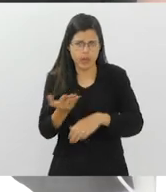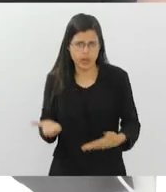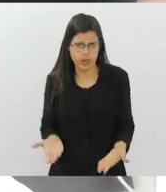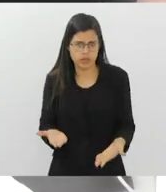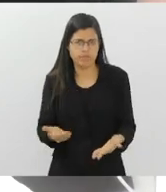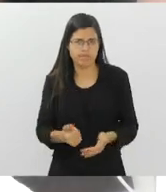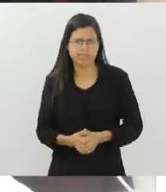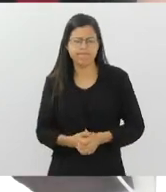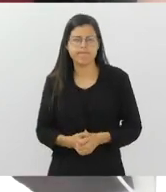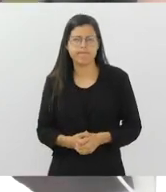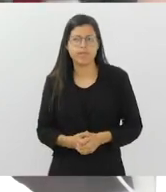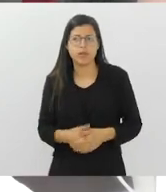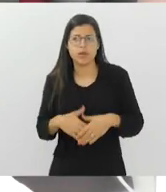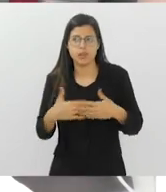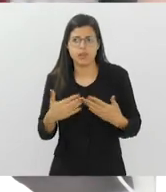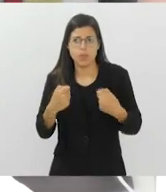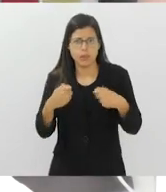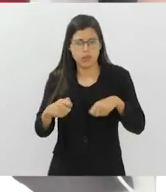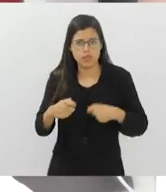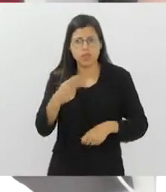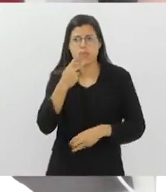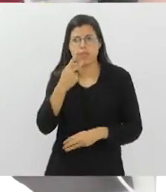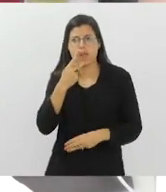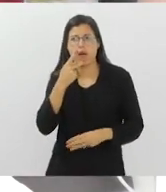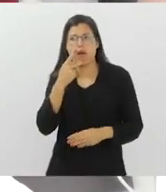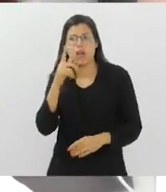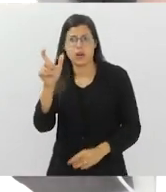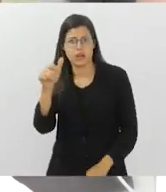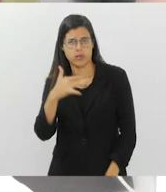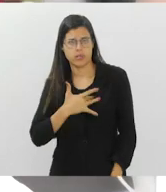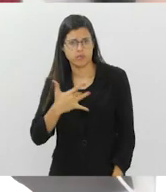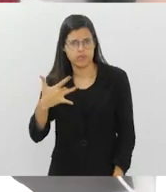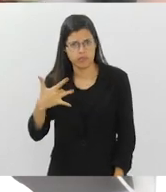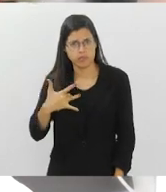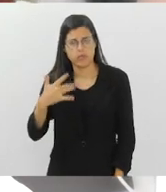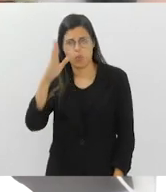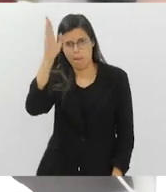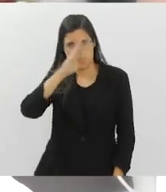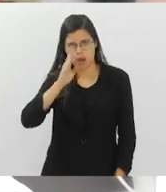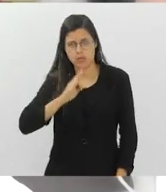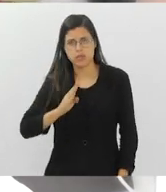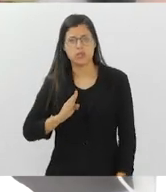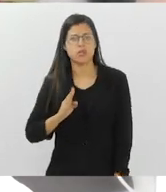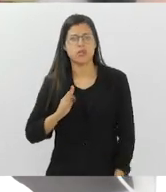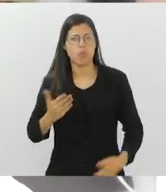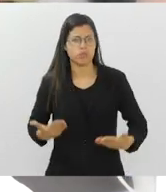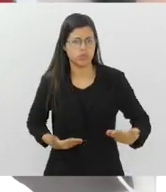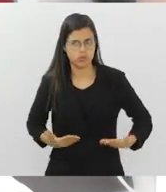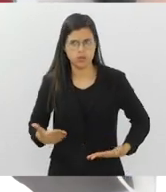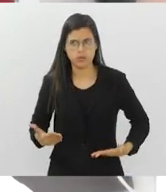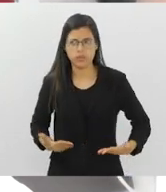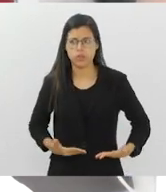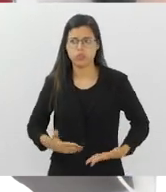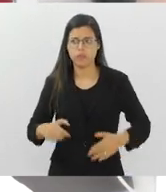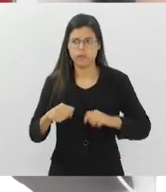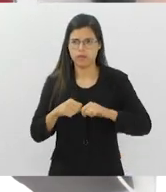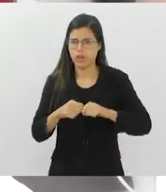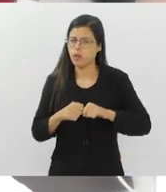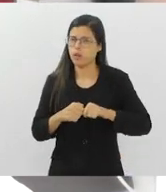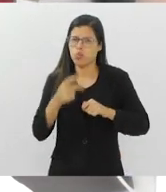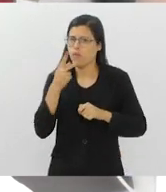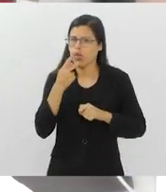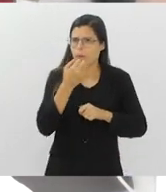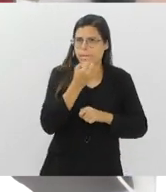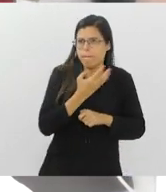é inegável dizer que a saúde suplementar no Brasil e o serviço que é feito, não estou dizendo que é bom ou ruim